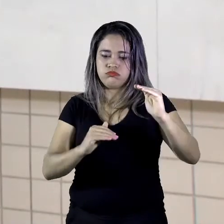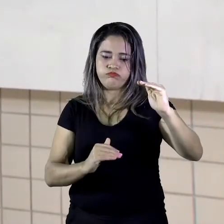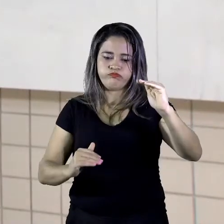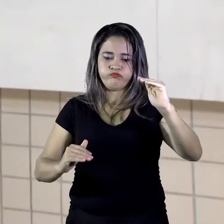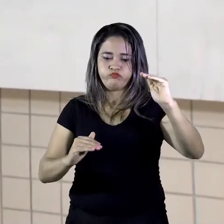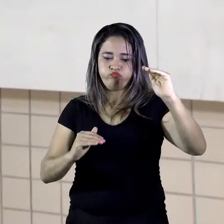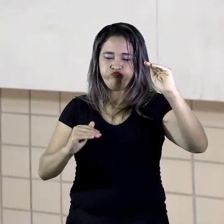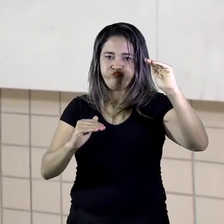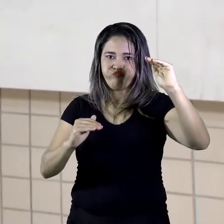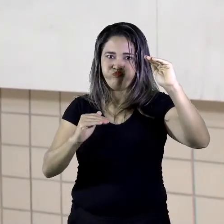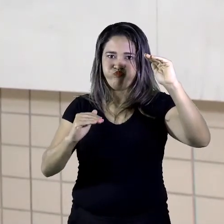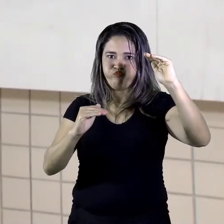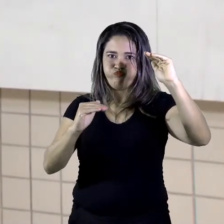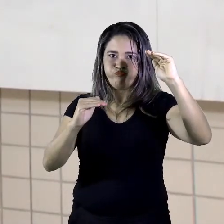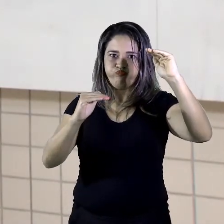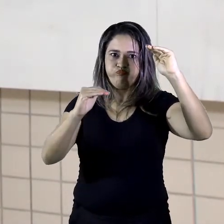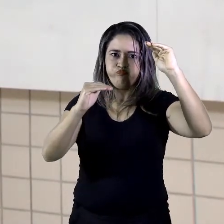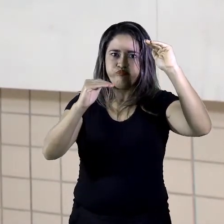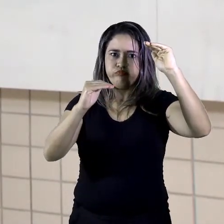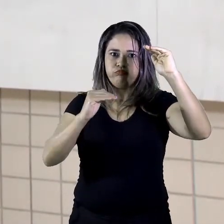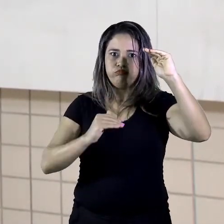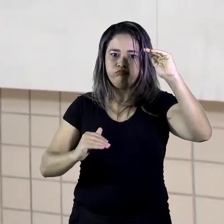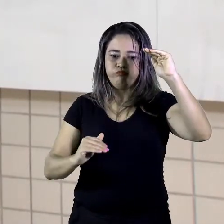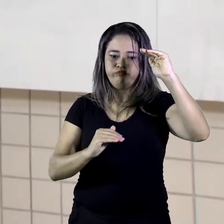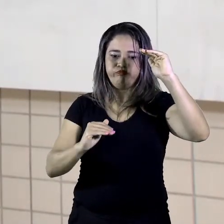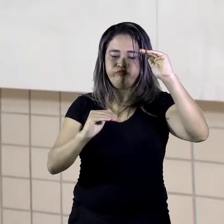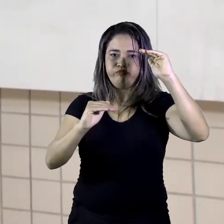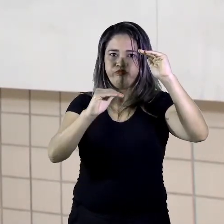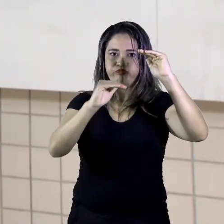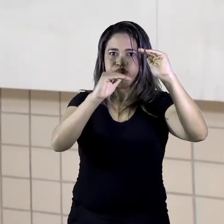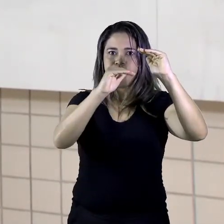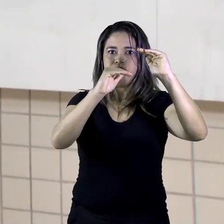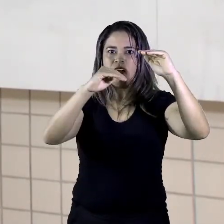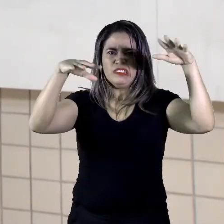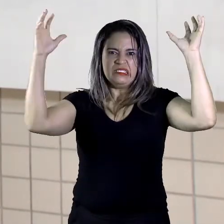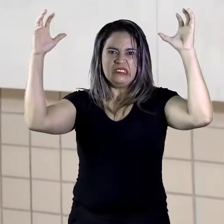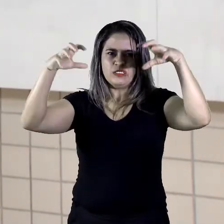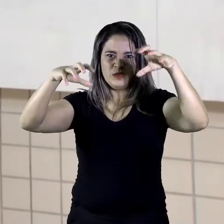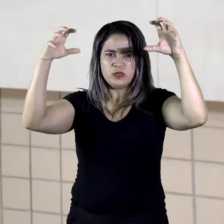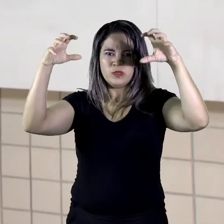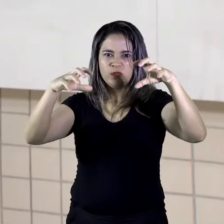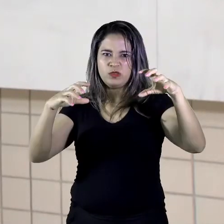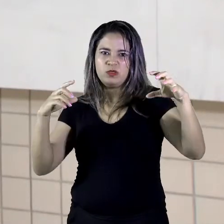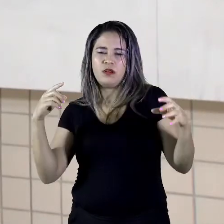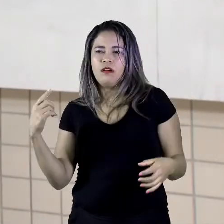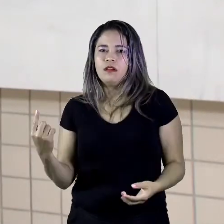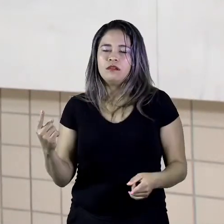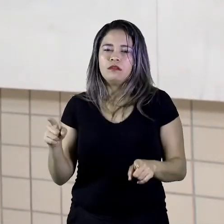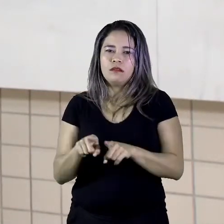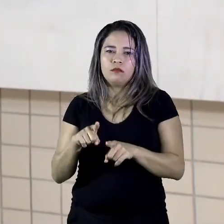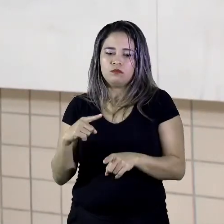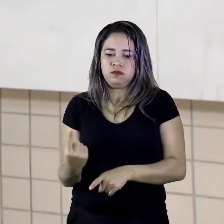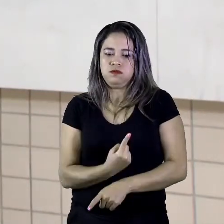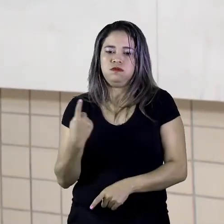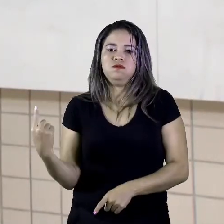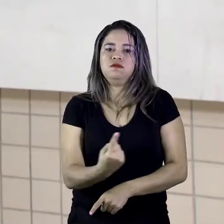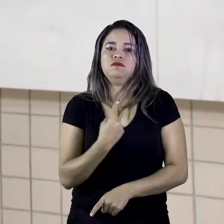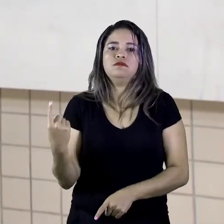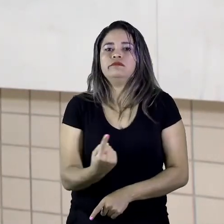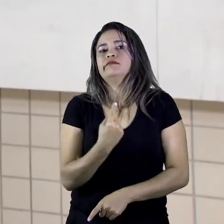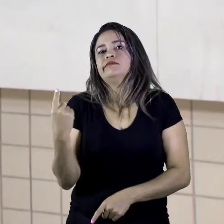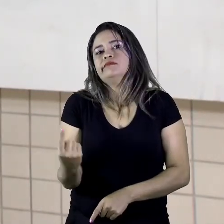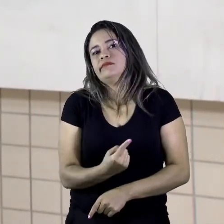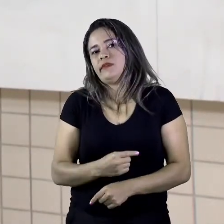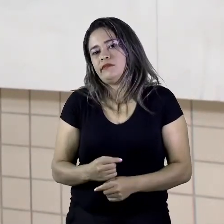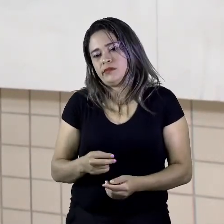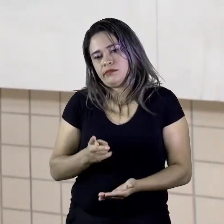também muda, né, e tempestades, furacões, enchentes se tornem mais comuns. E também pode acontecer